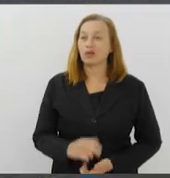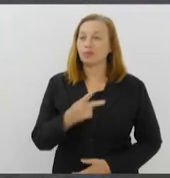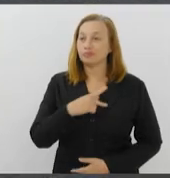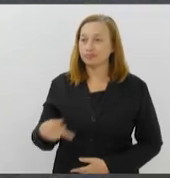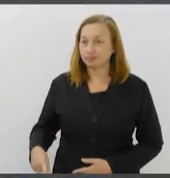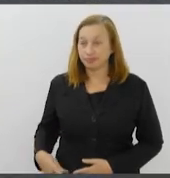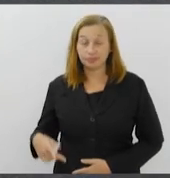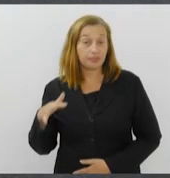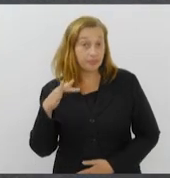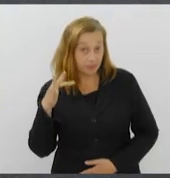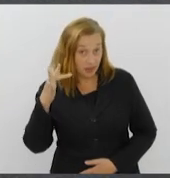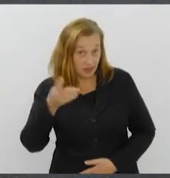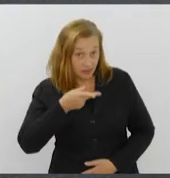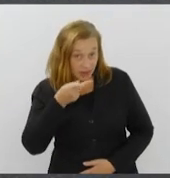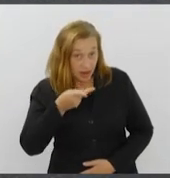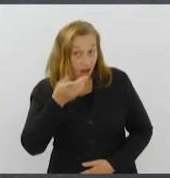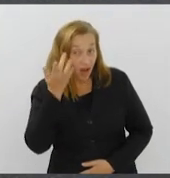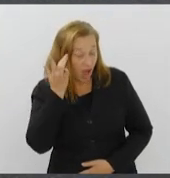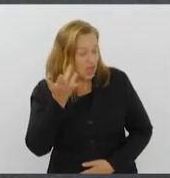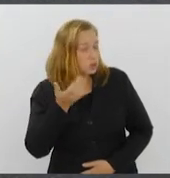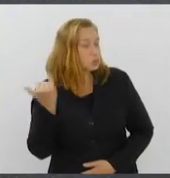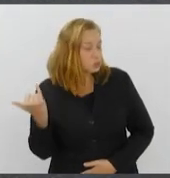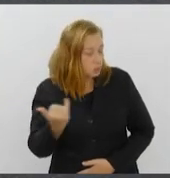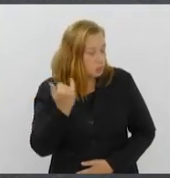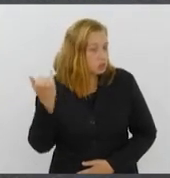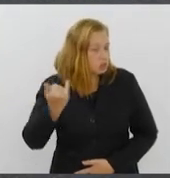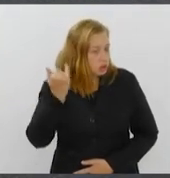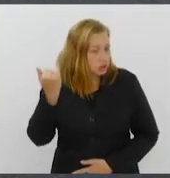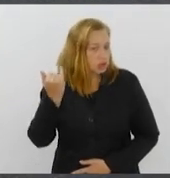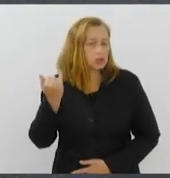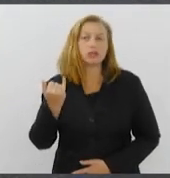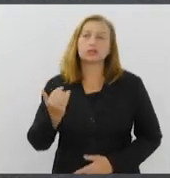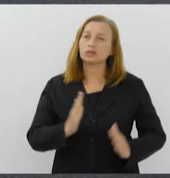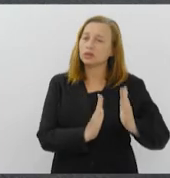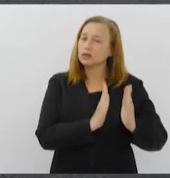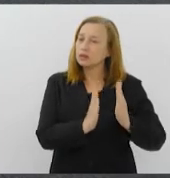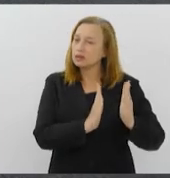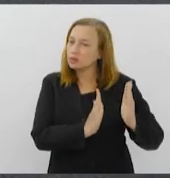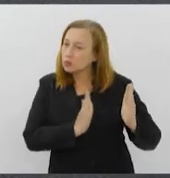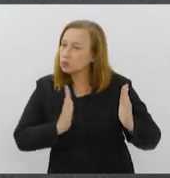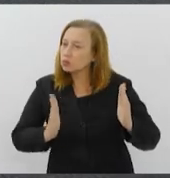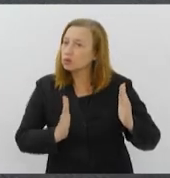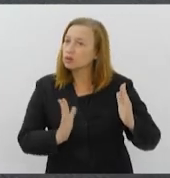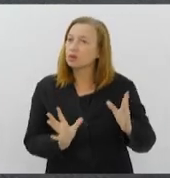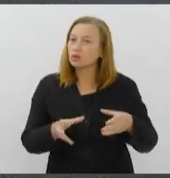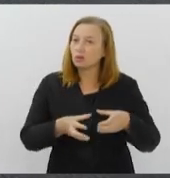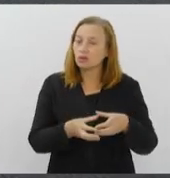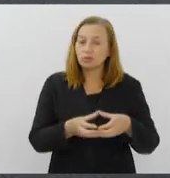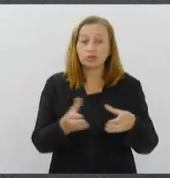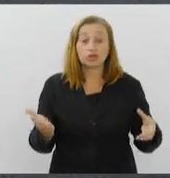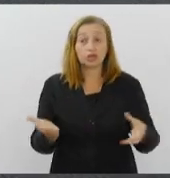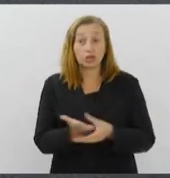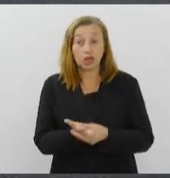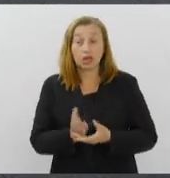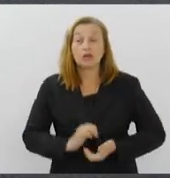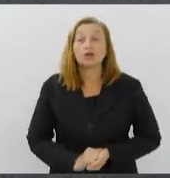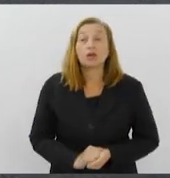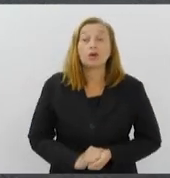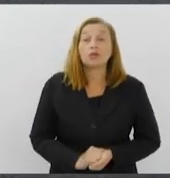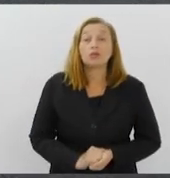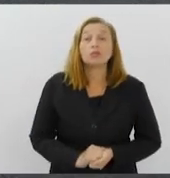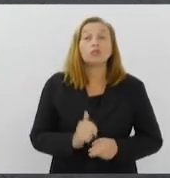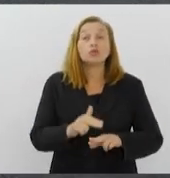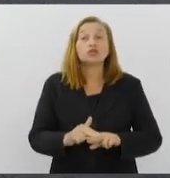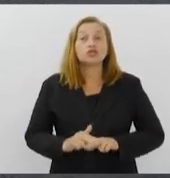Presidente, brevemente, acho meritória a prorrogação das atividades da Comissão Parlamentar de Inquérito por conta